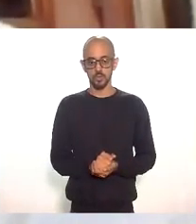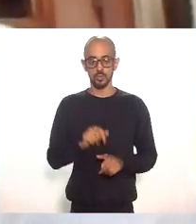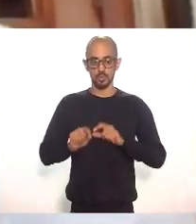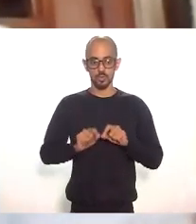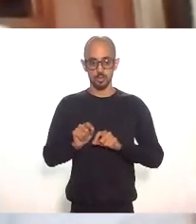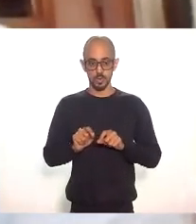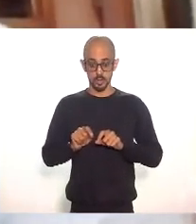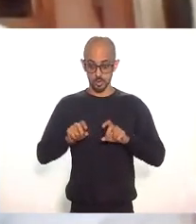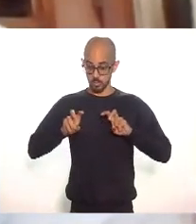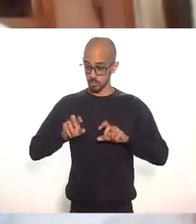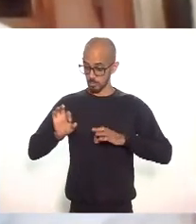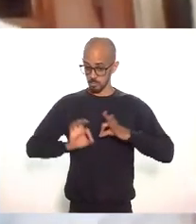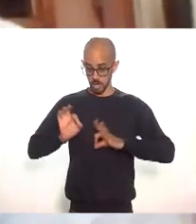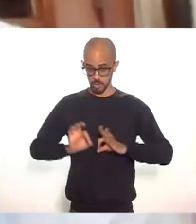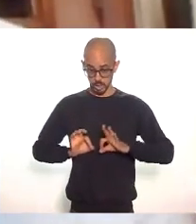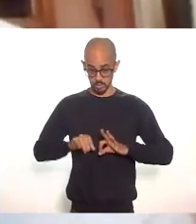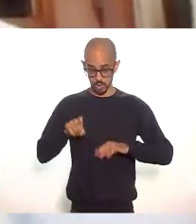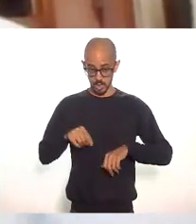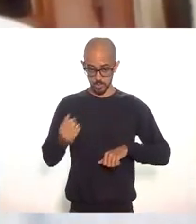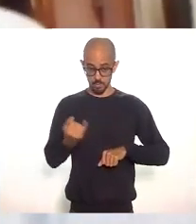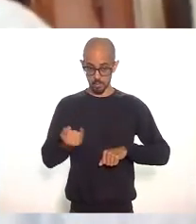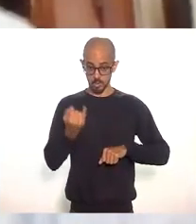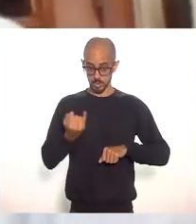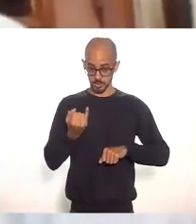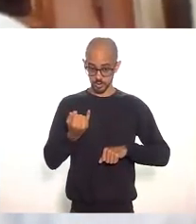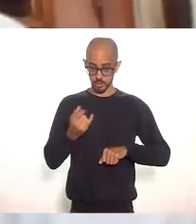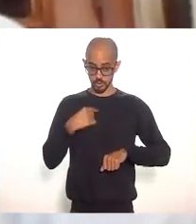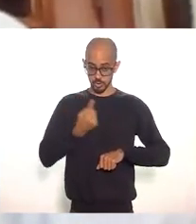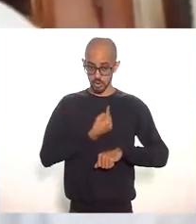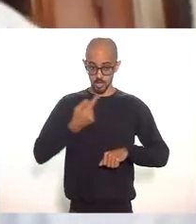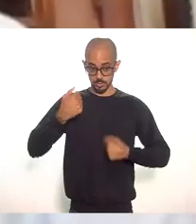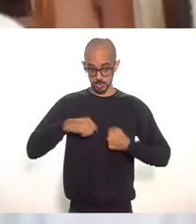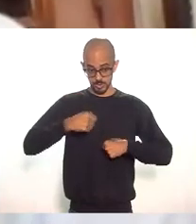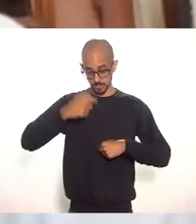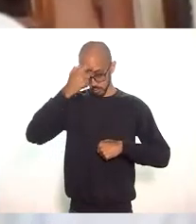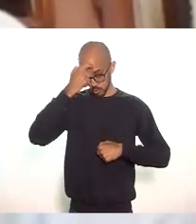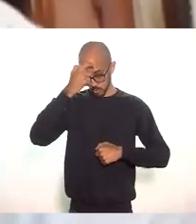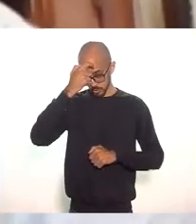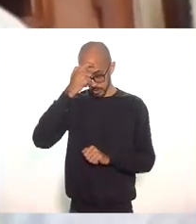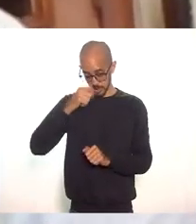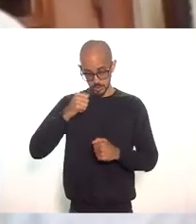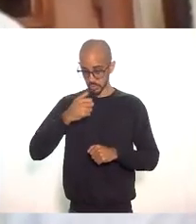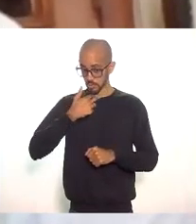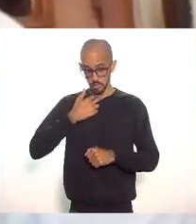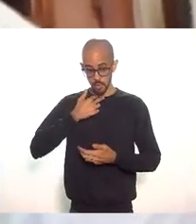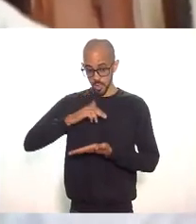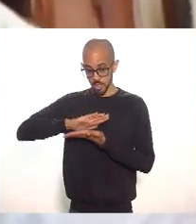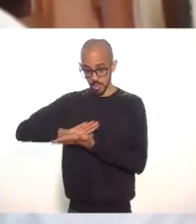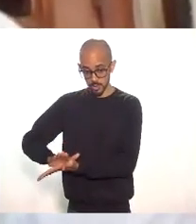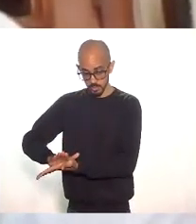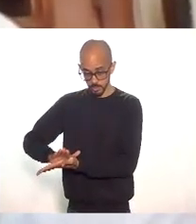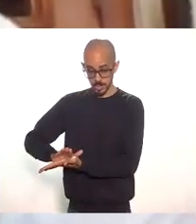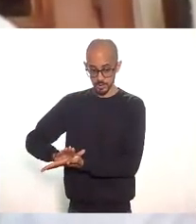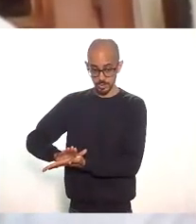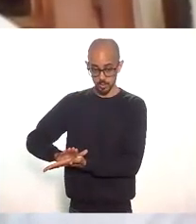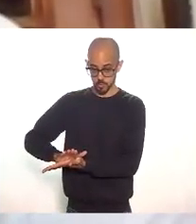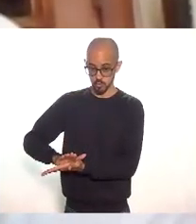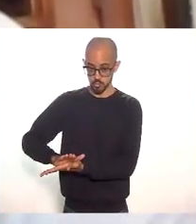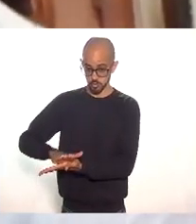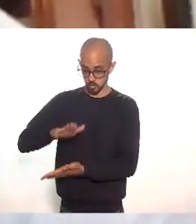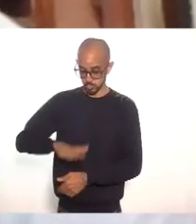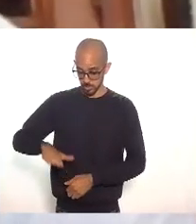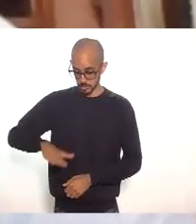esse projeto é um projeto muito importante, que nós temos que ter consciência que não pode haver discriminação entre